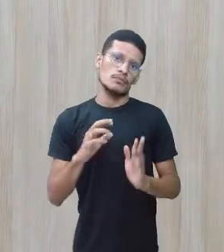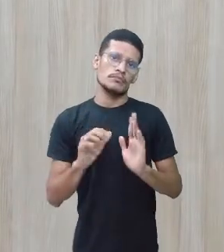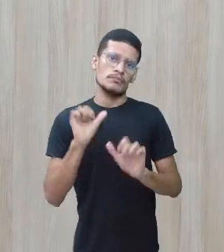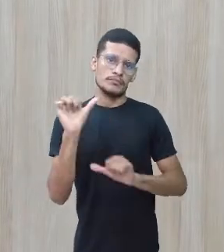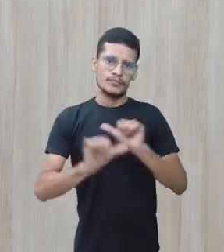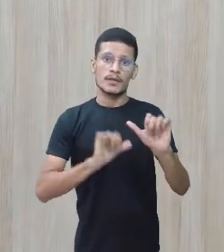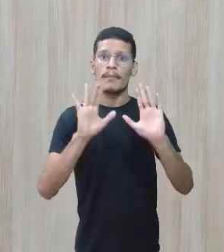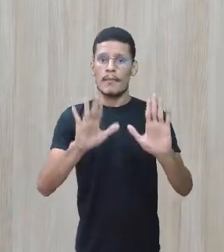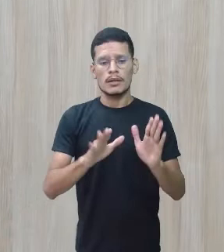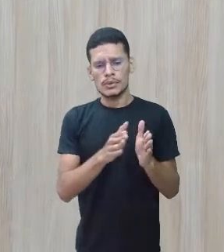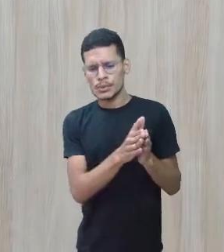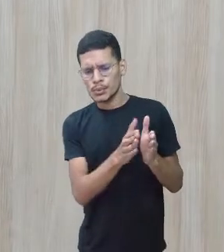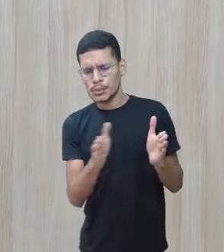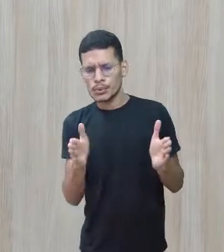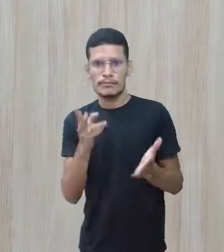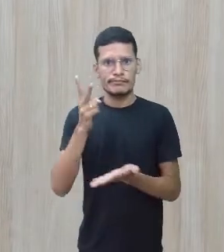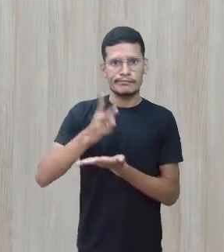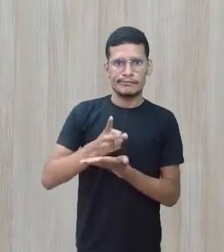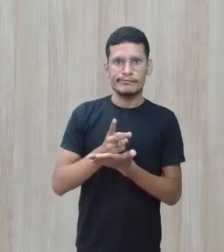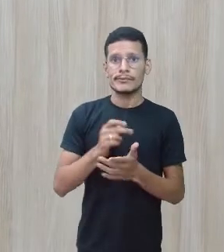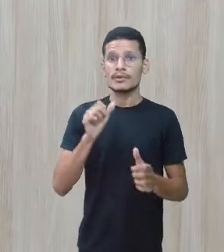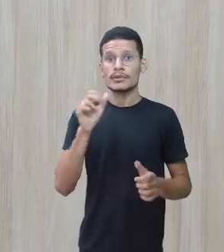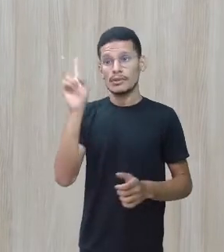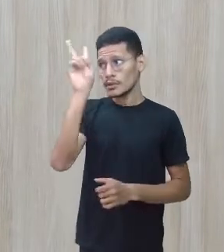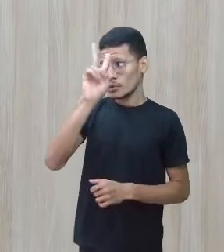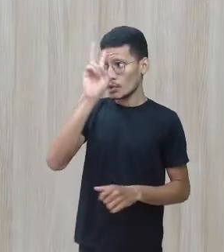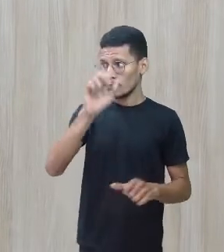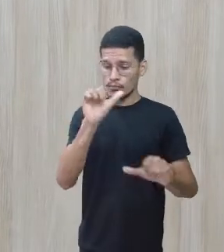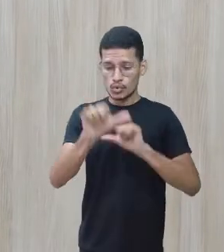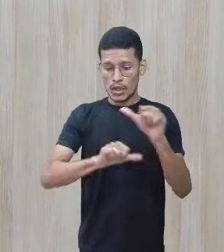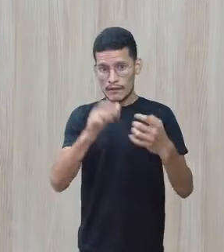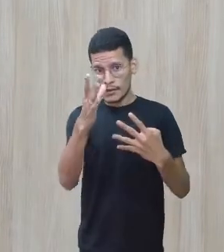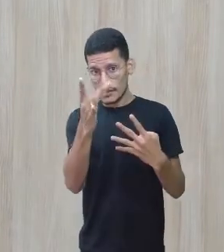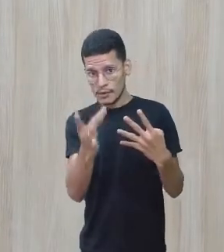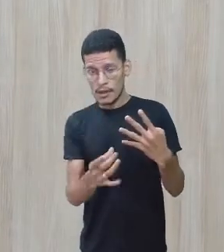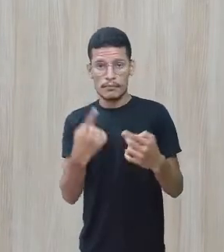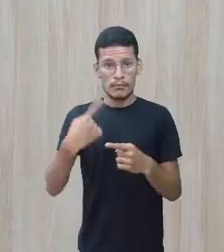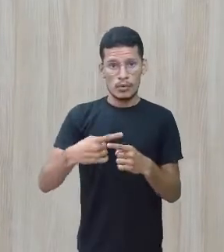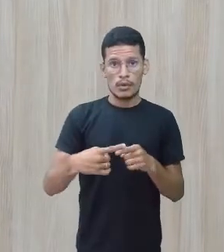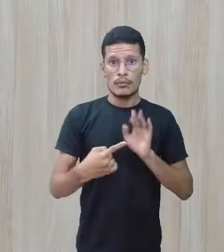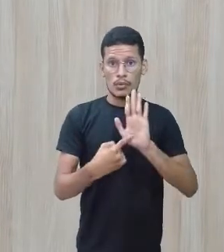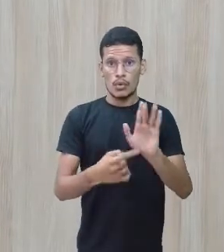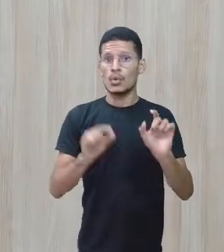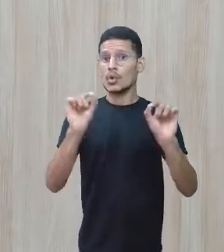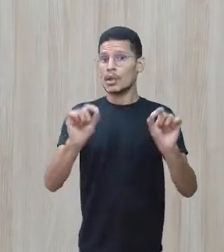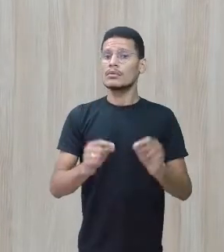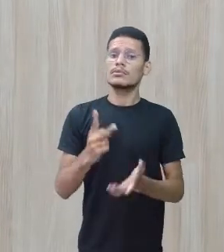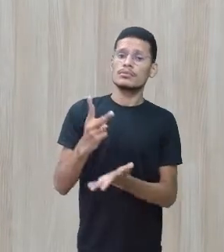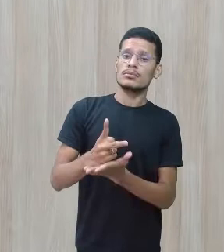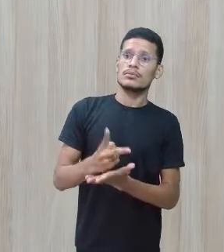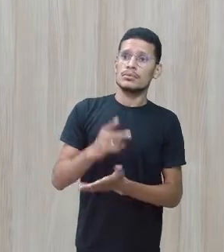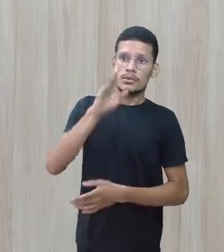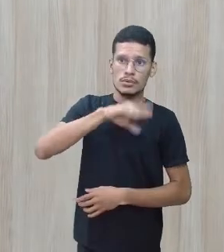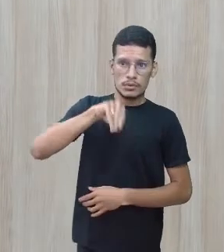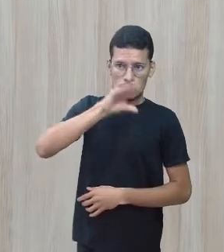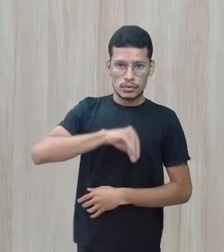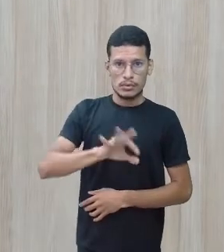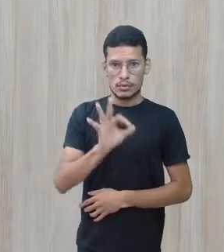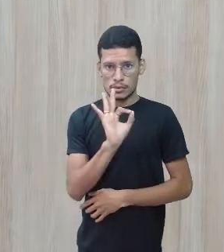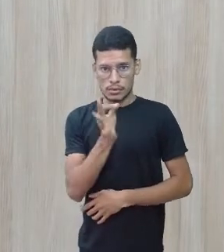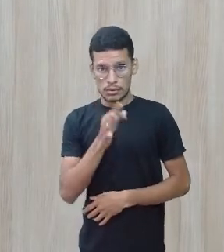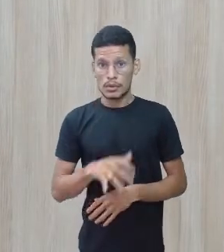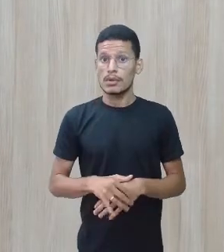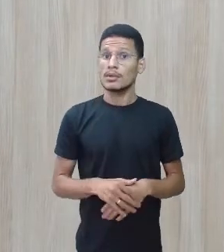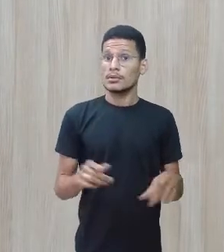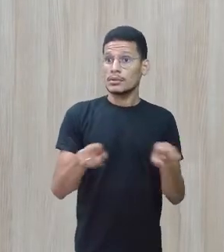mantinha. As histórias variavam em detalhes. Por quê? Porque são passadas oralmente, são preservadas oralmente.